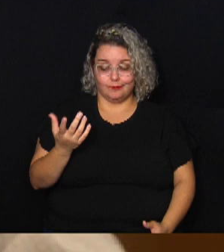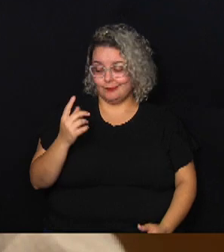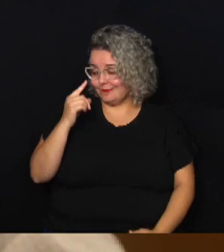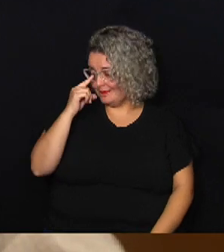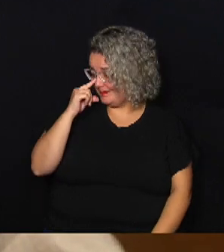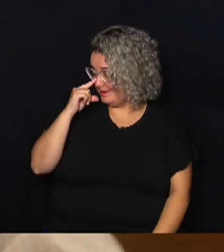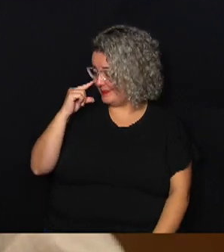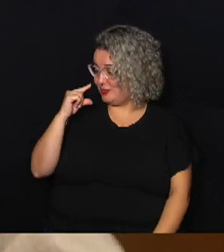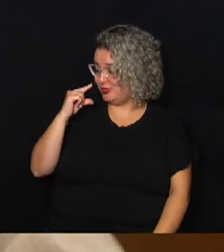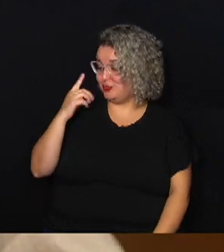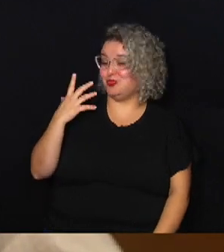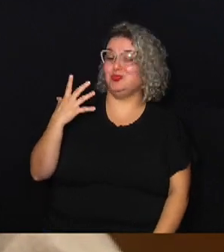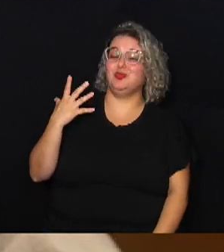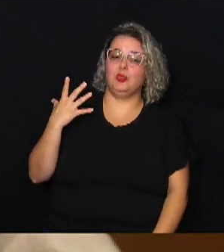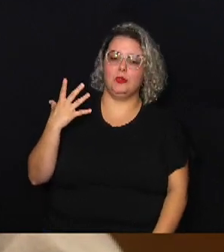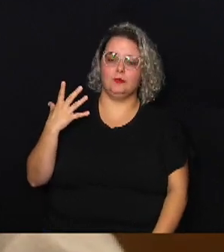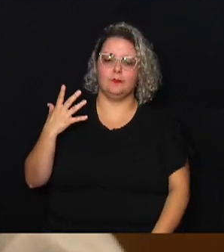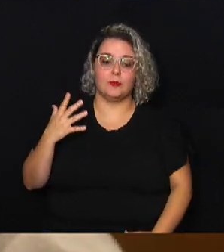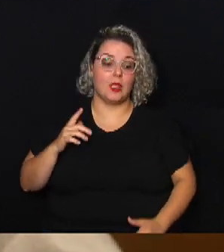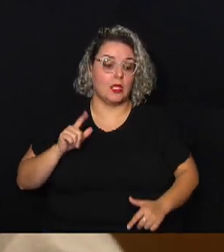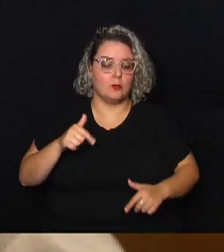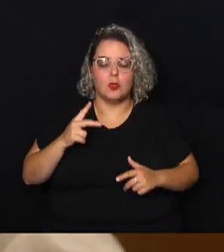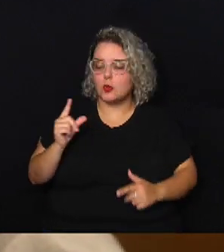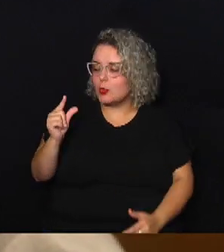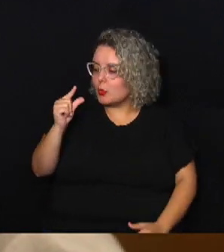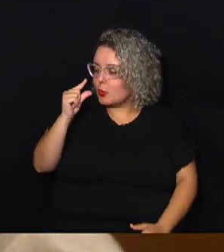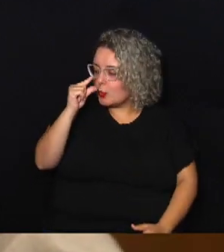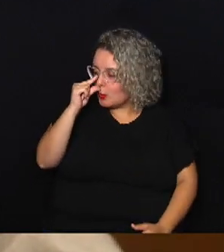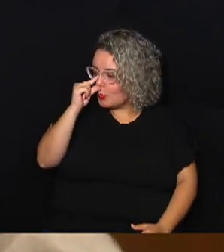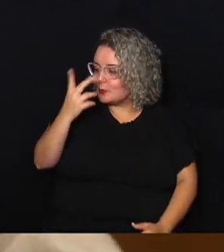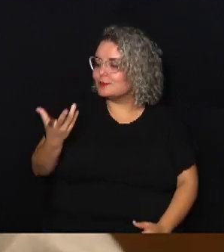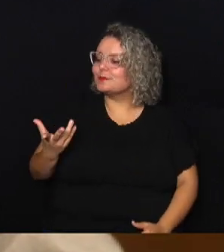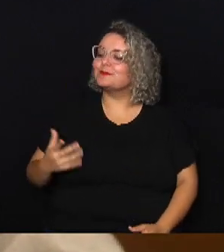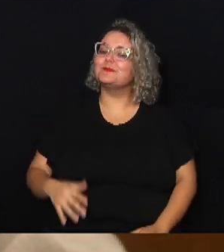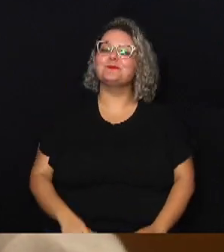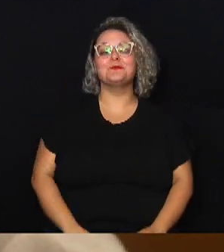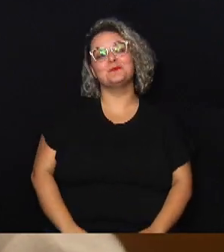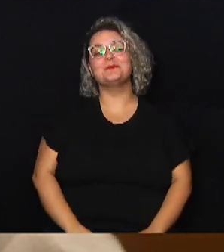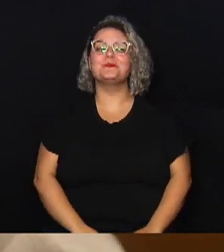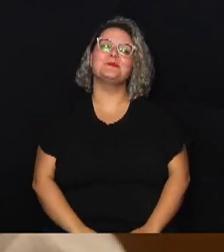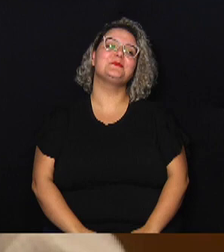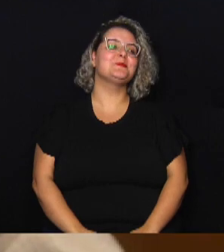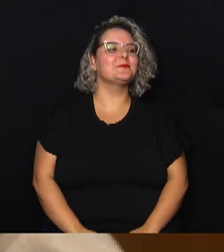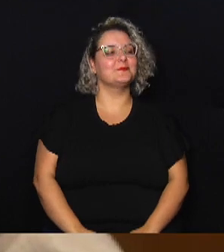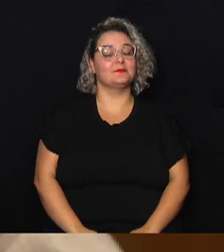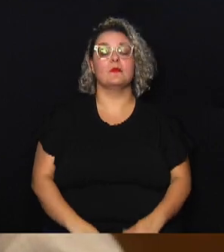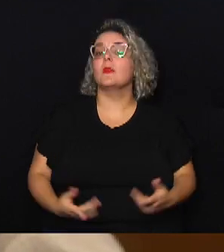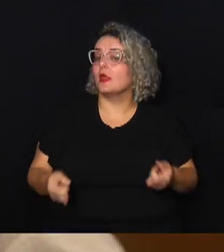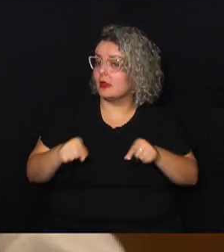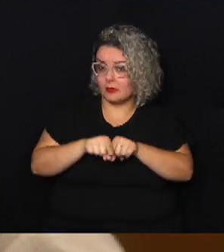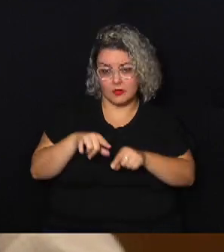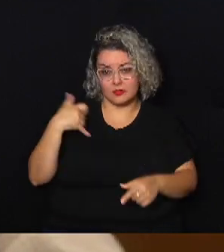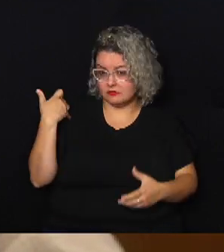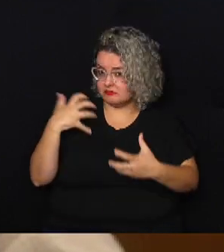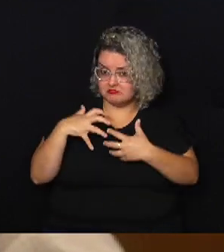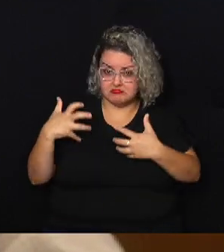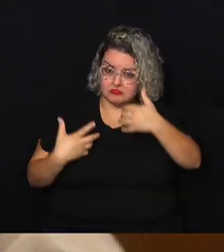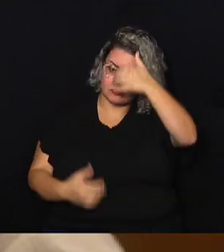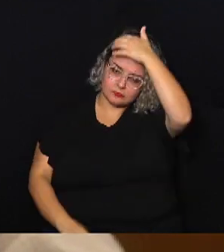Então, essa paciente melhora muito. Assim como, por exemplo, uma paciente já de idosa, que tem